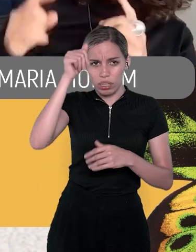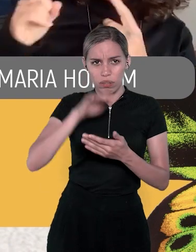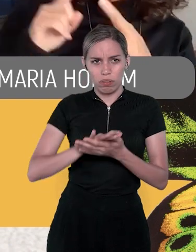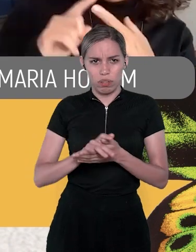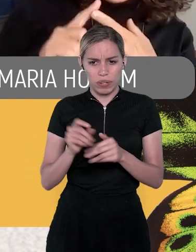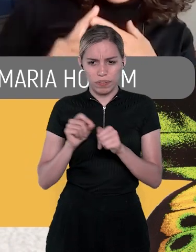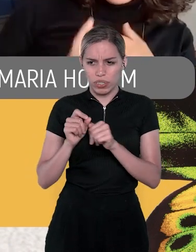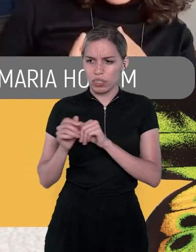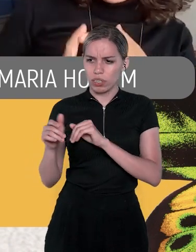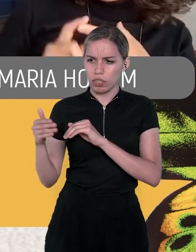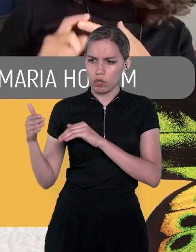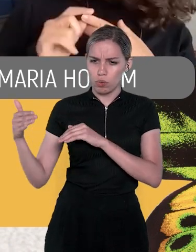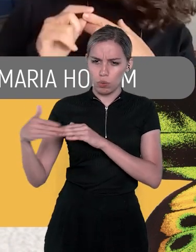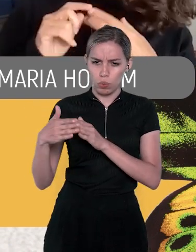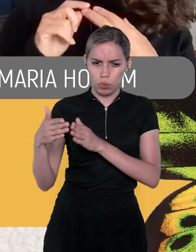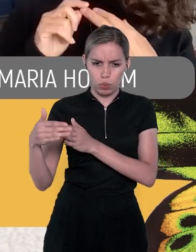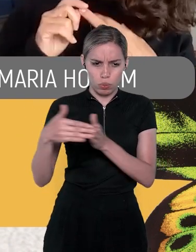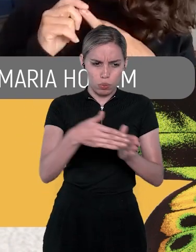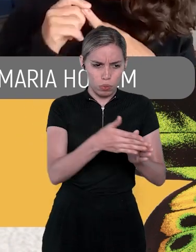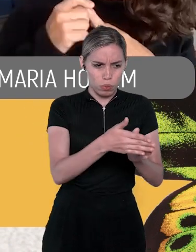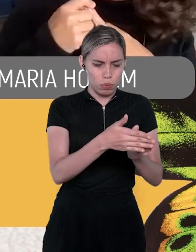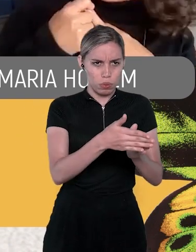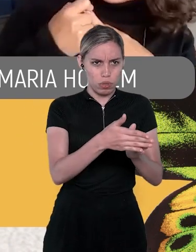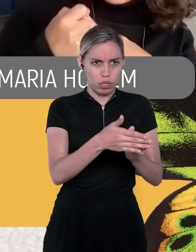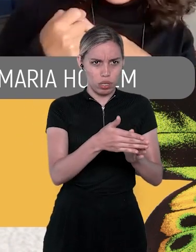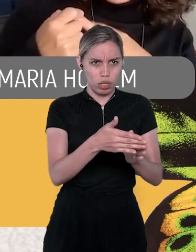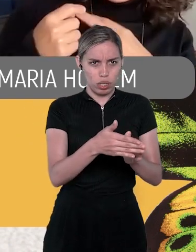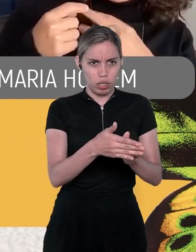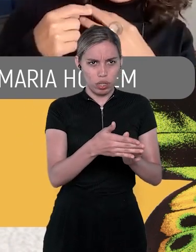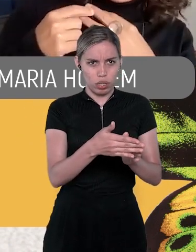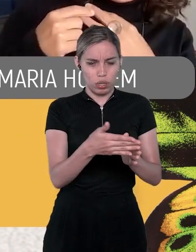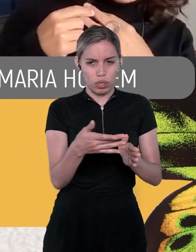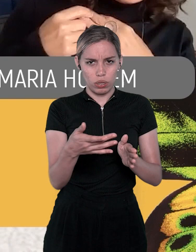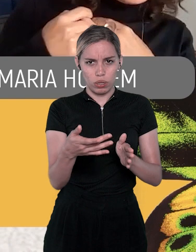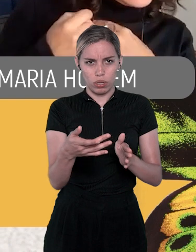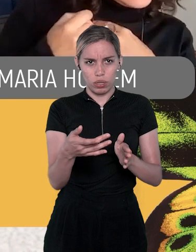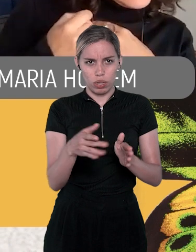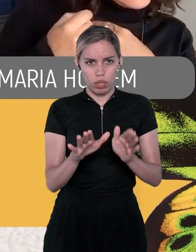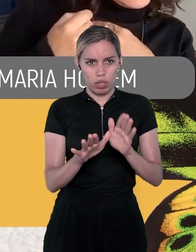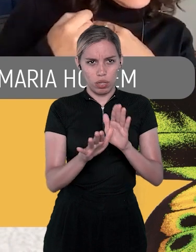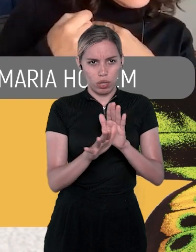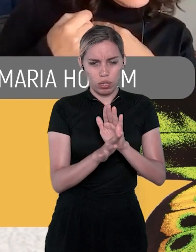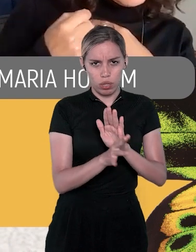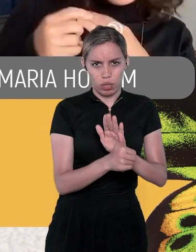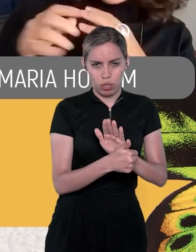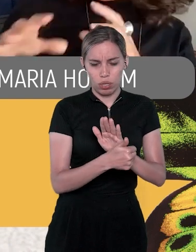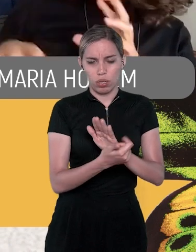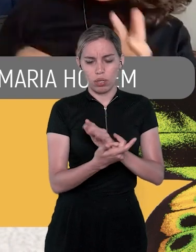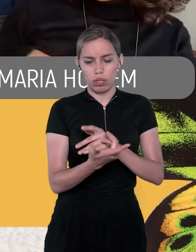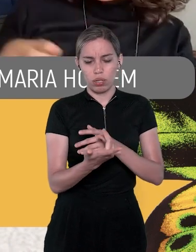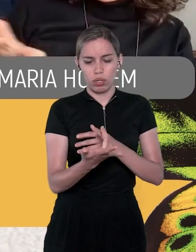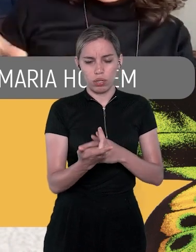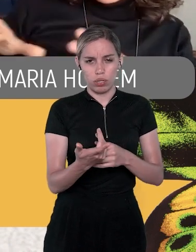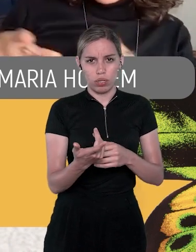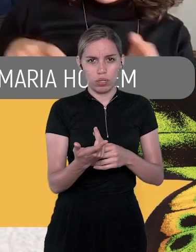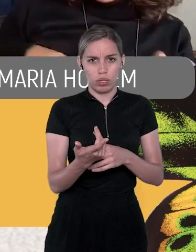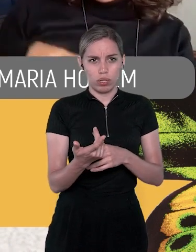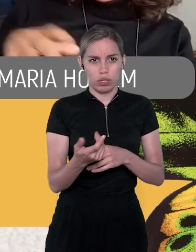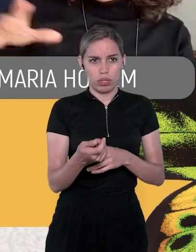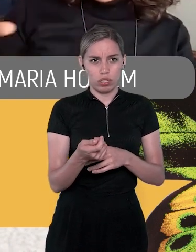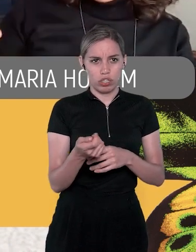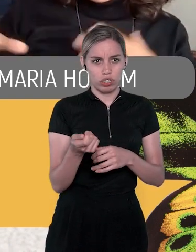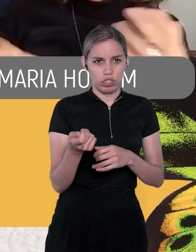Então, rota de tráfico, dólar, peraí, como é que é? É